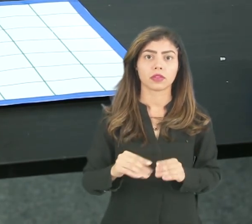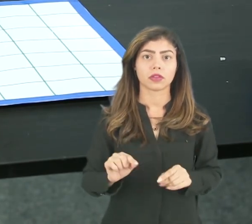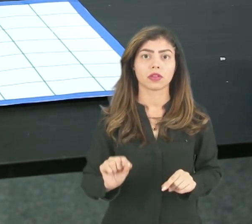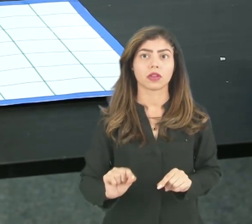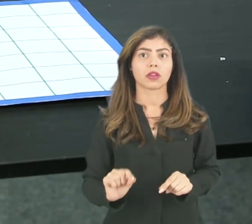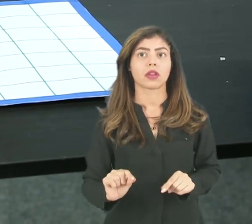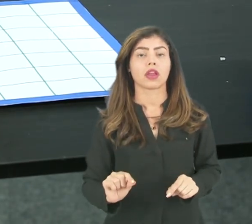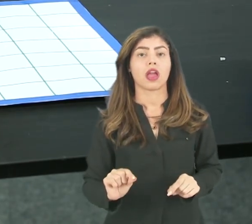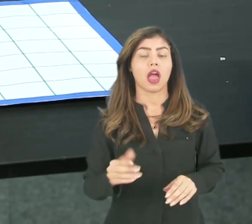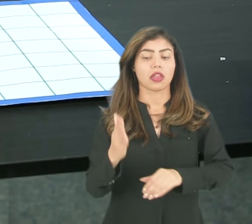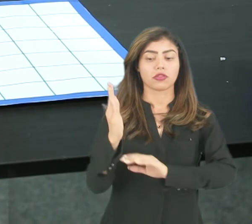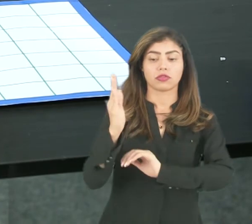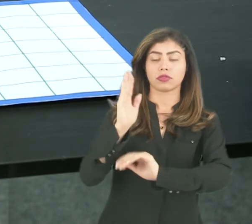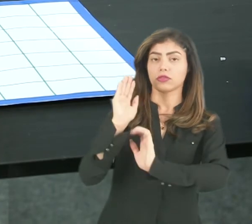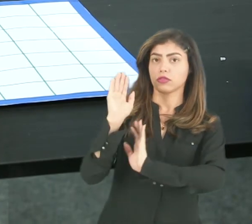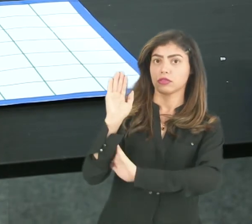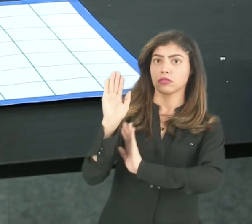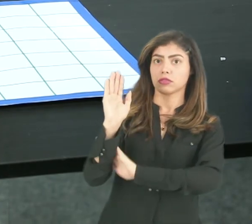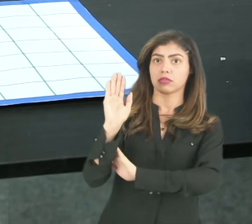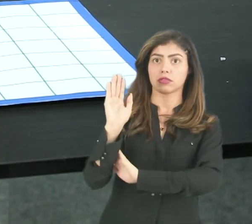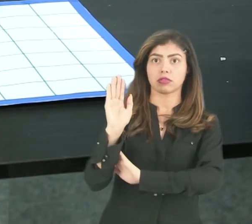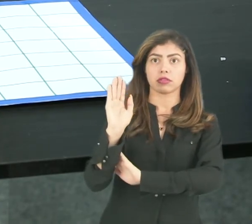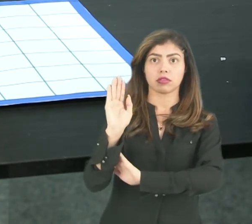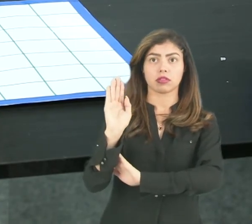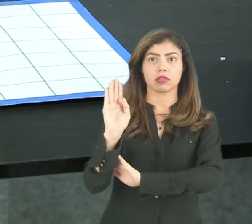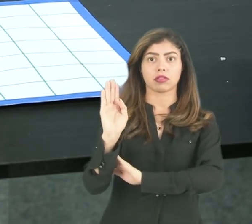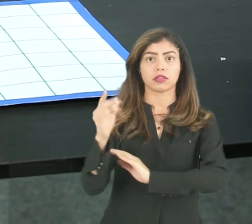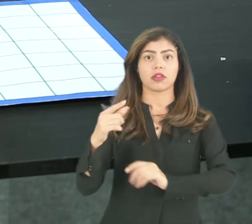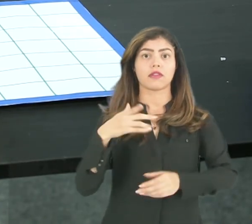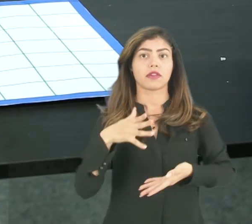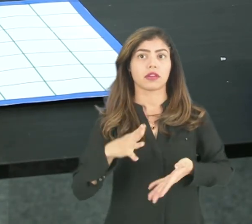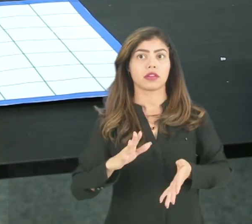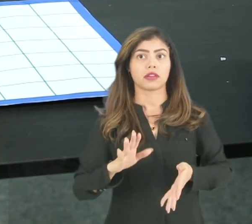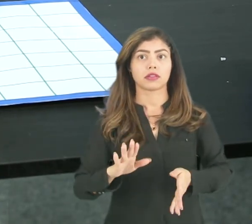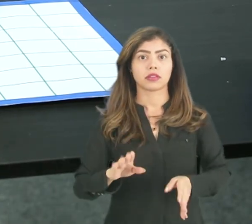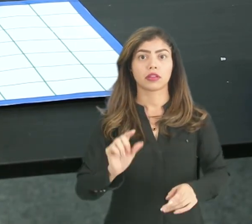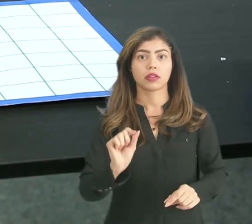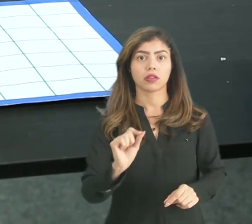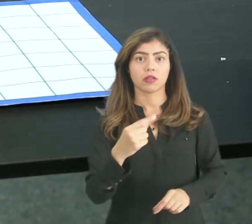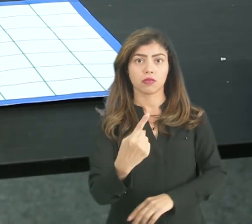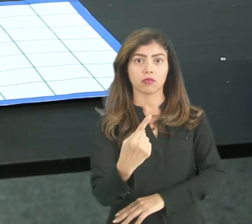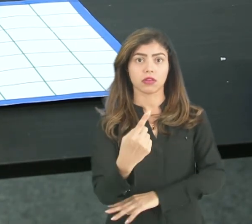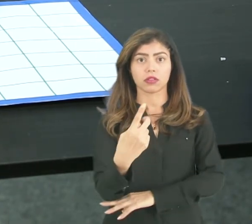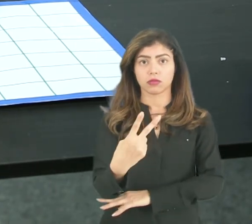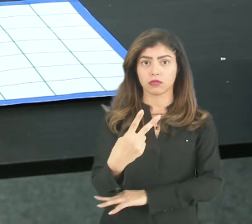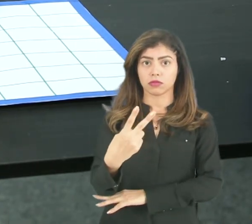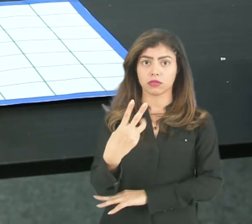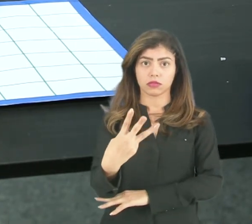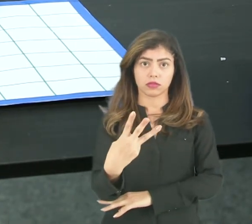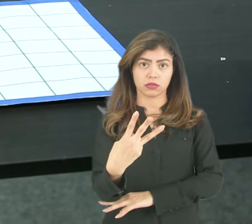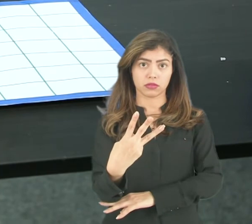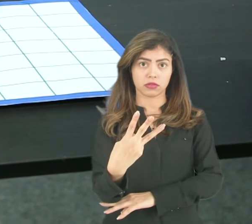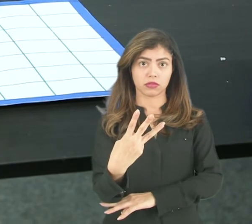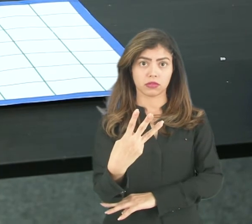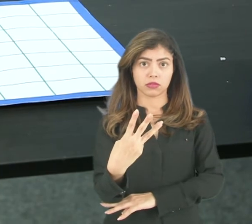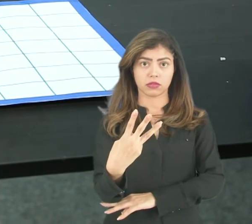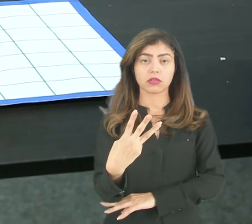sua direita, certinho, e vai seguir, ó. 1, 2,